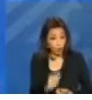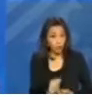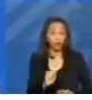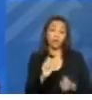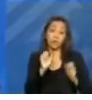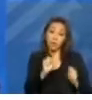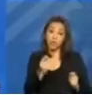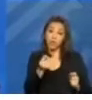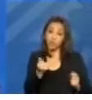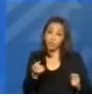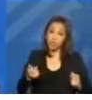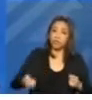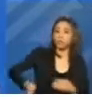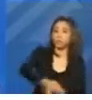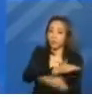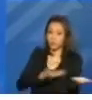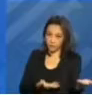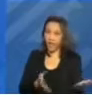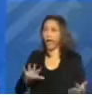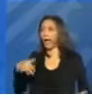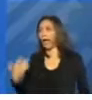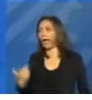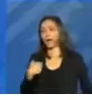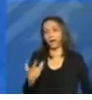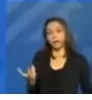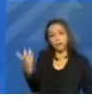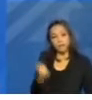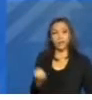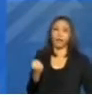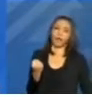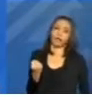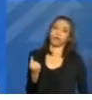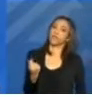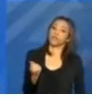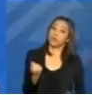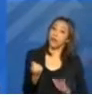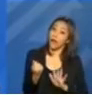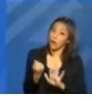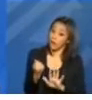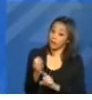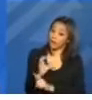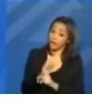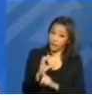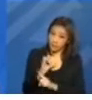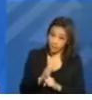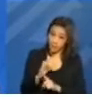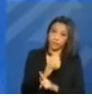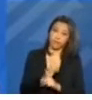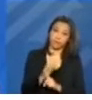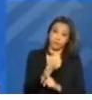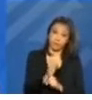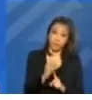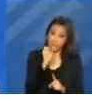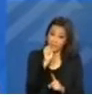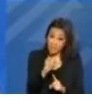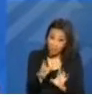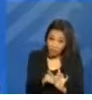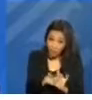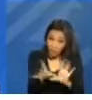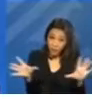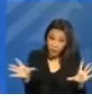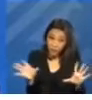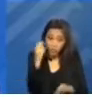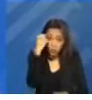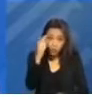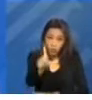movimentação. Ah, eu quero sacar efetivamente. Aí vai ter um cronograma, porque se nós liberarmos em